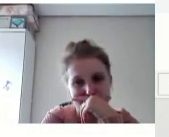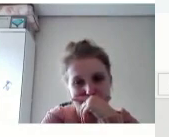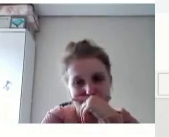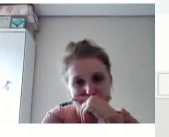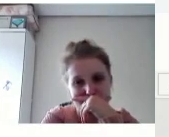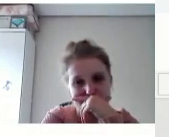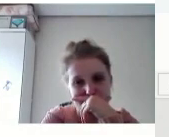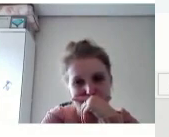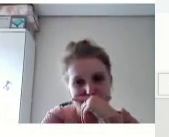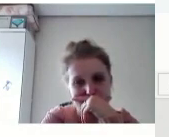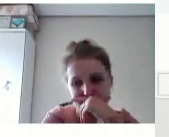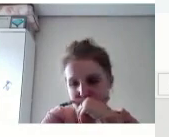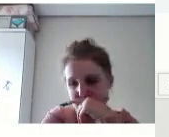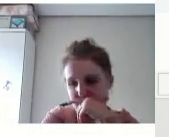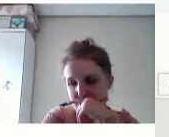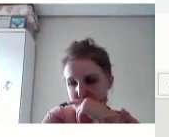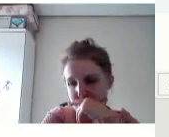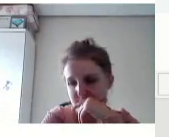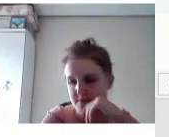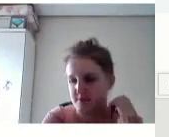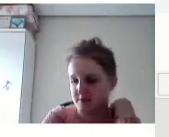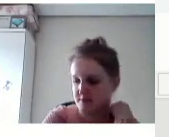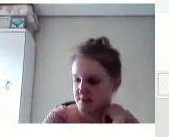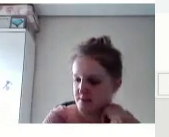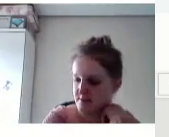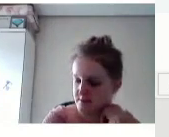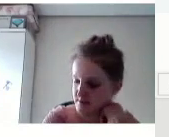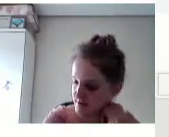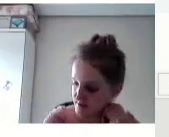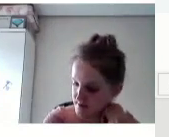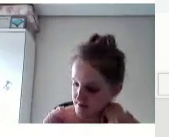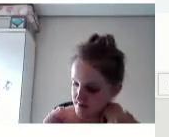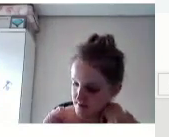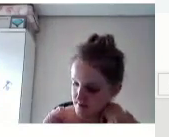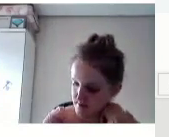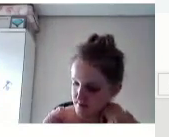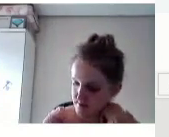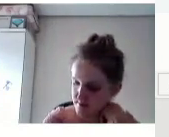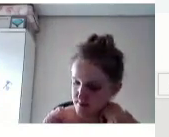por o próprio campo de Schrödinger, né? Então aqui